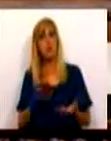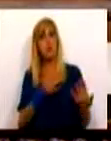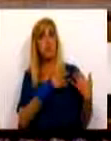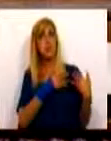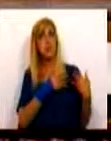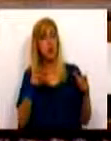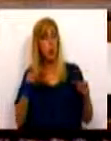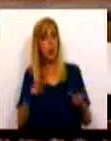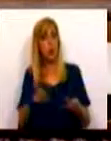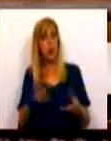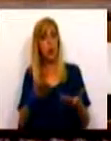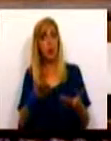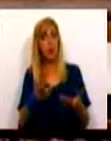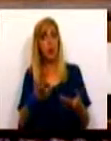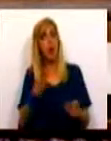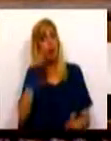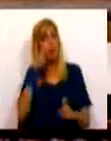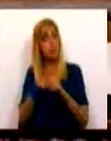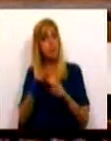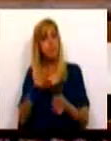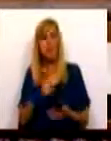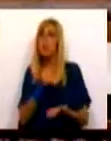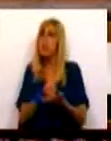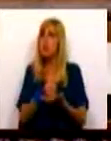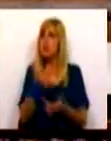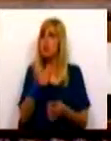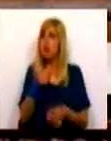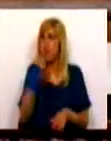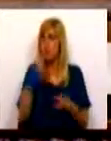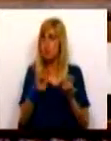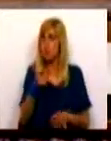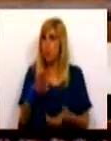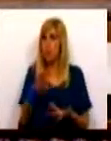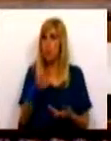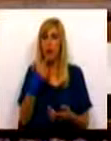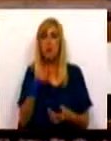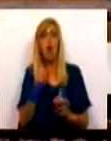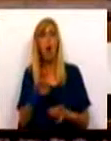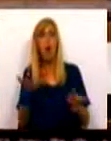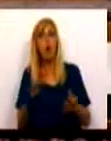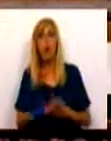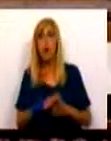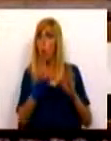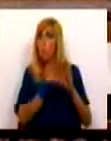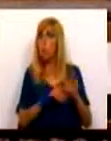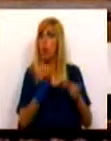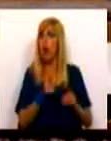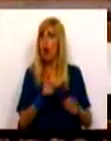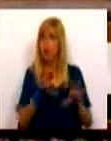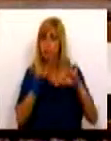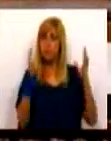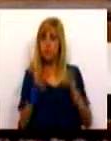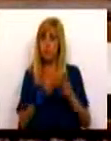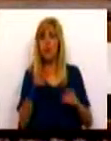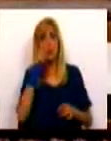que regula e superintende a assistência a banhistas, quer na definição das condições gerais